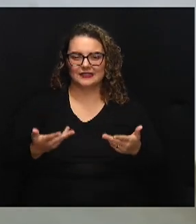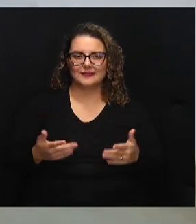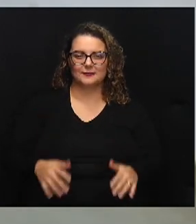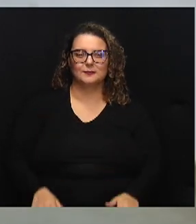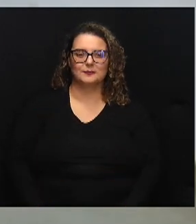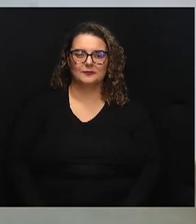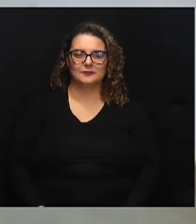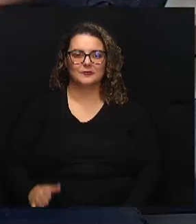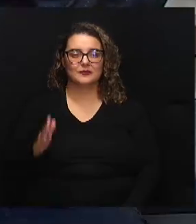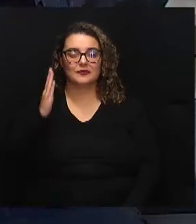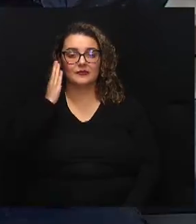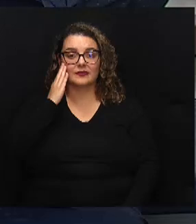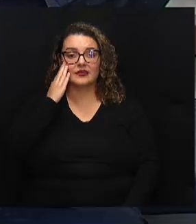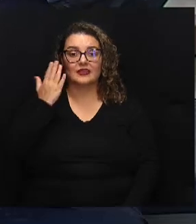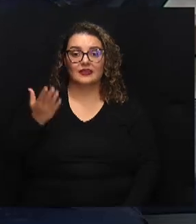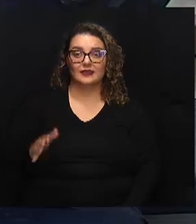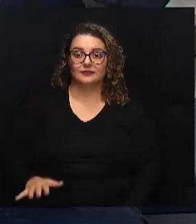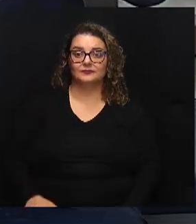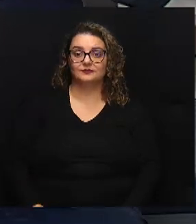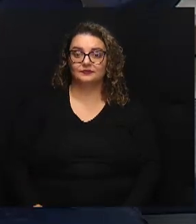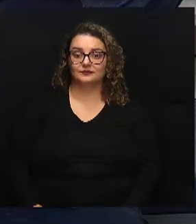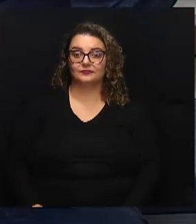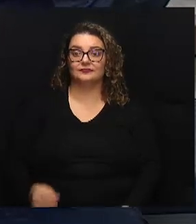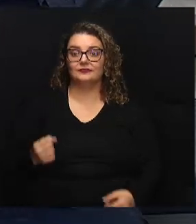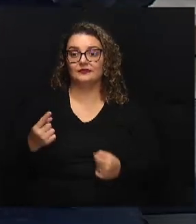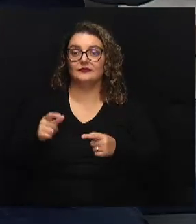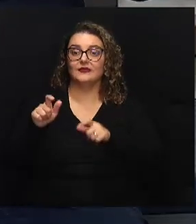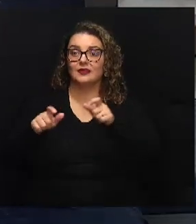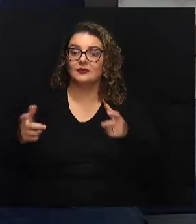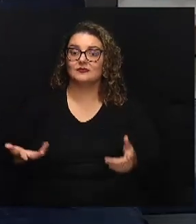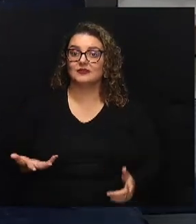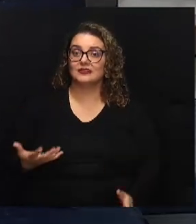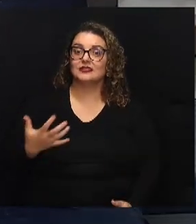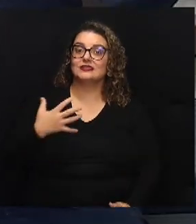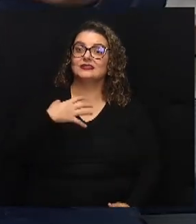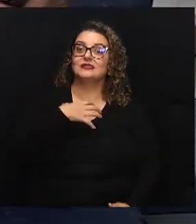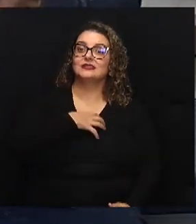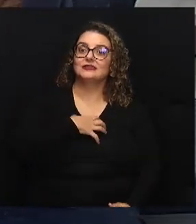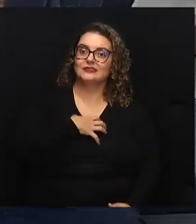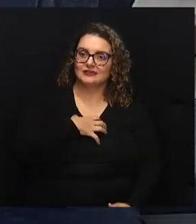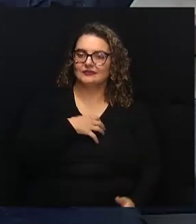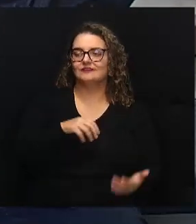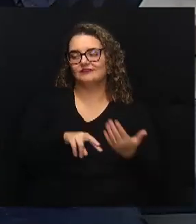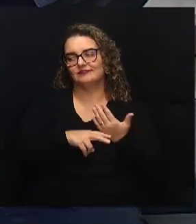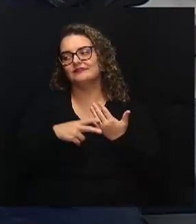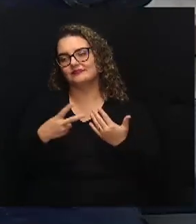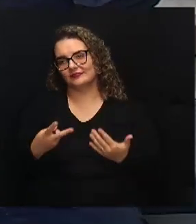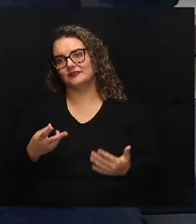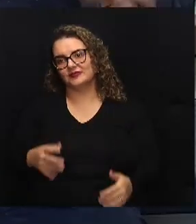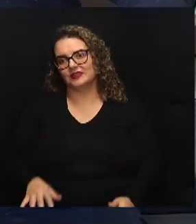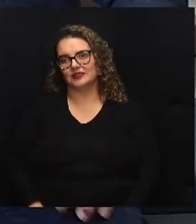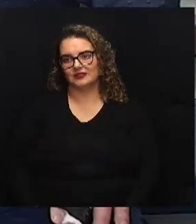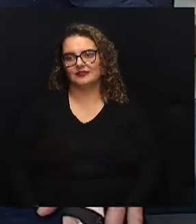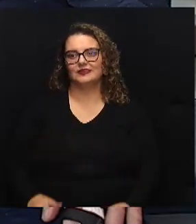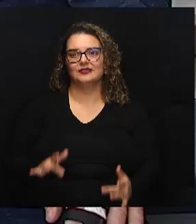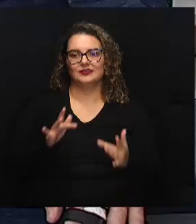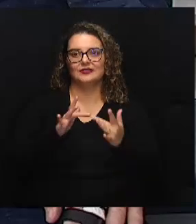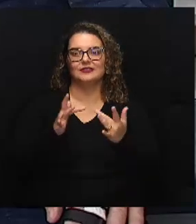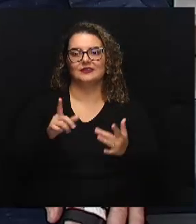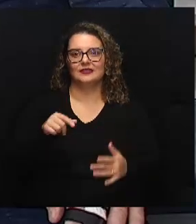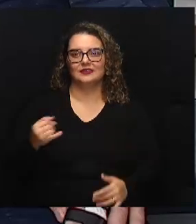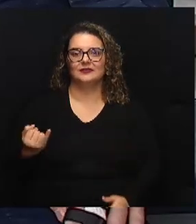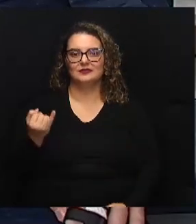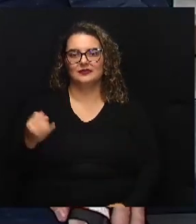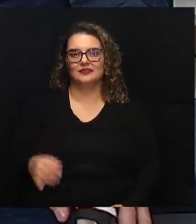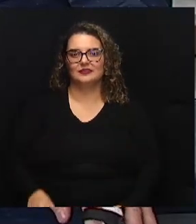e saber que pelo menos você, em algumas pessoas ela surtiu efeito e tocou. É importante. E